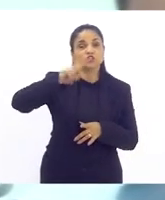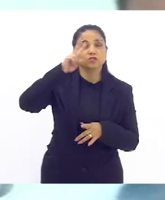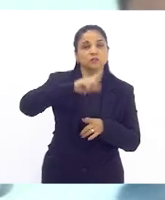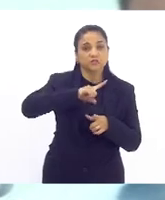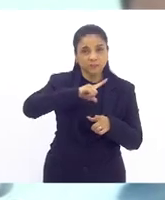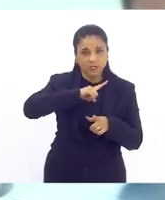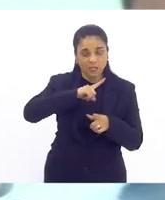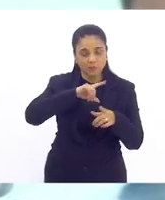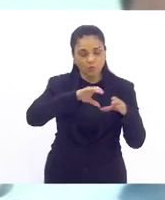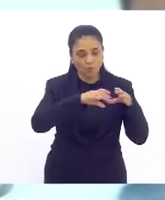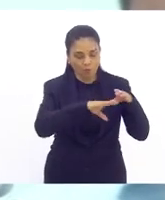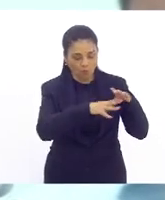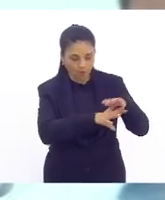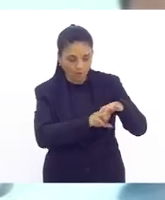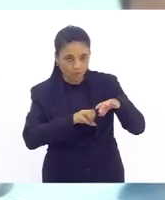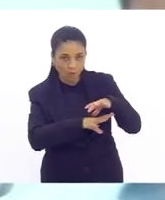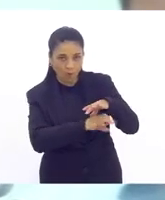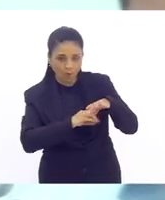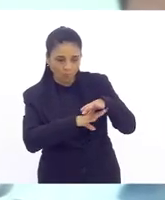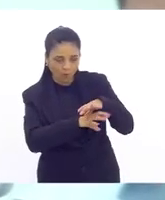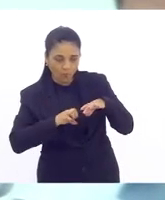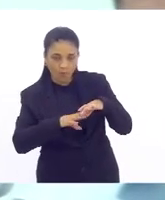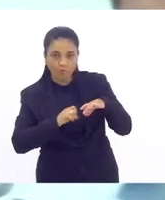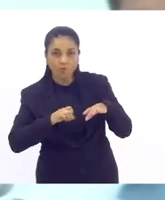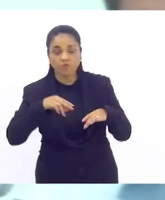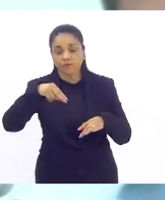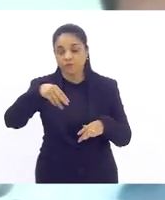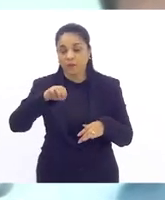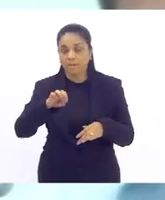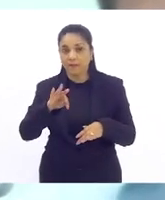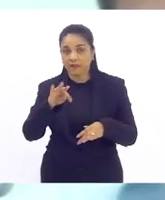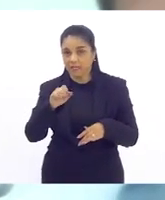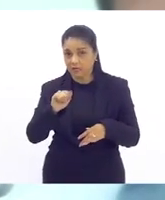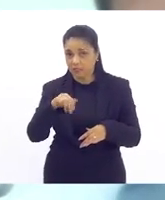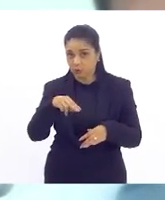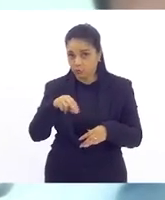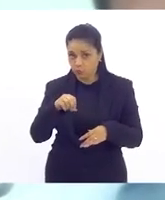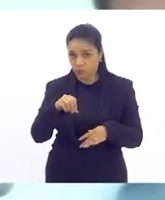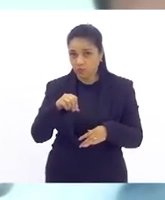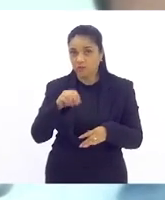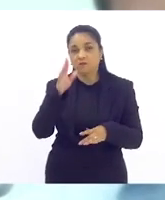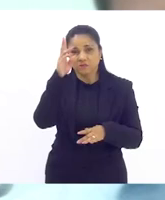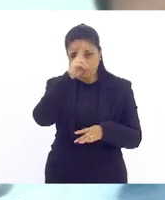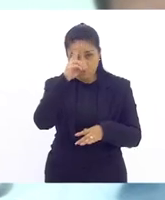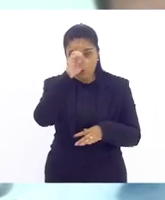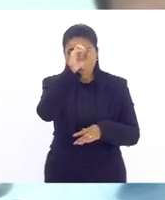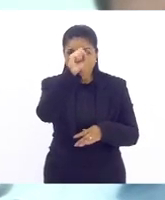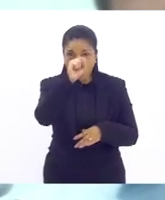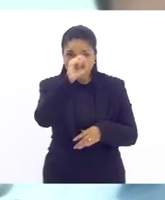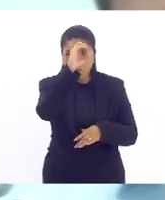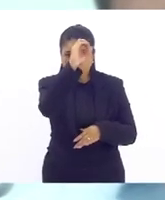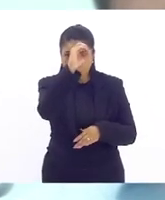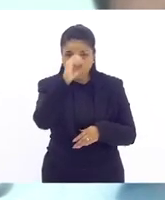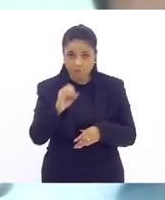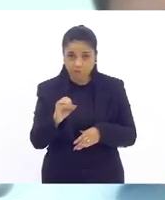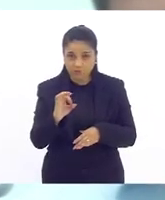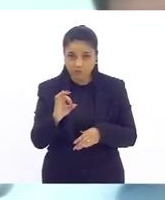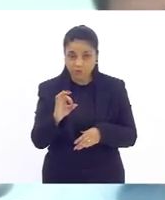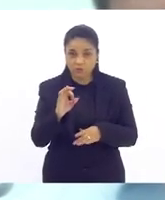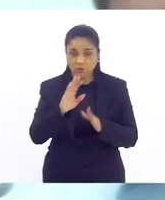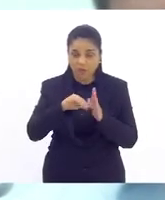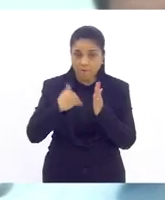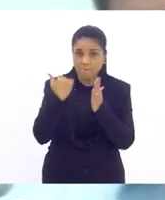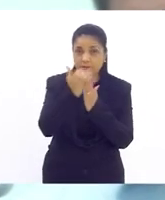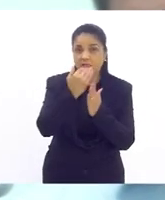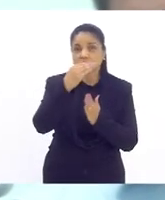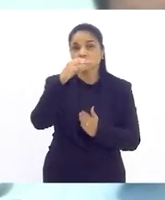captação do metano o metano vocês lembram que ele aquece 80 vezes mais que o CO2 e ele tem a ver